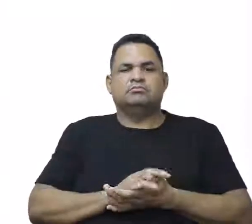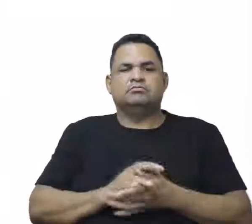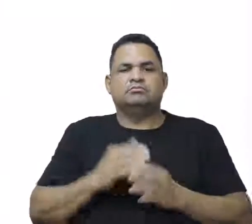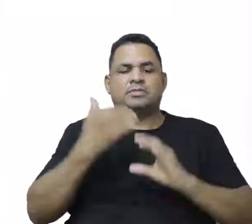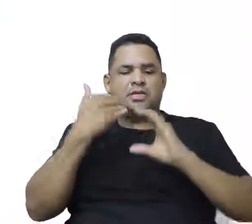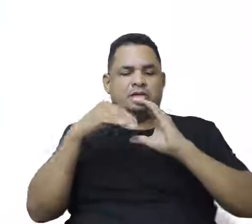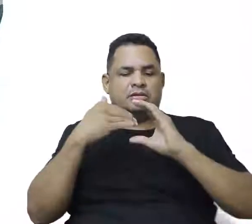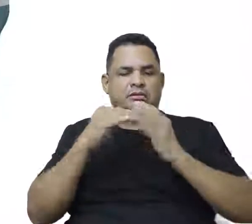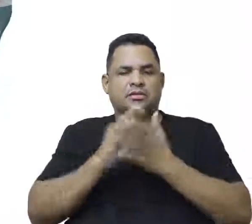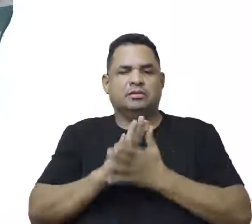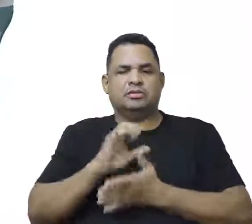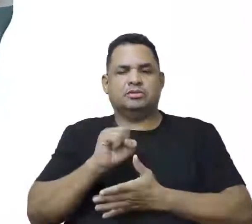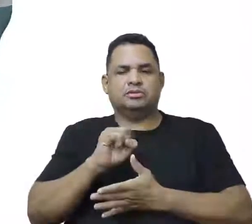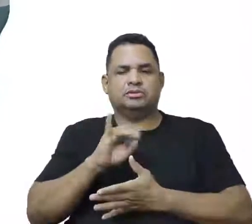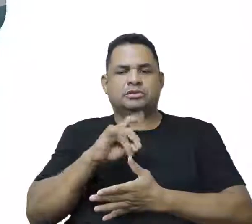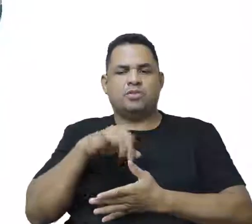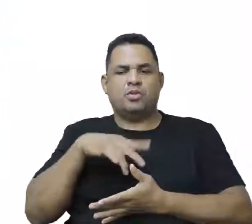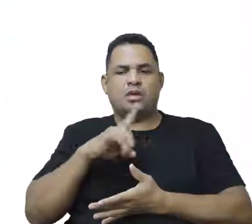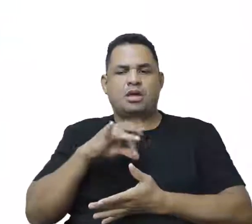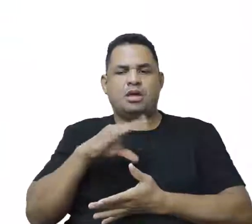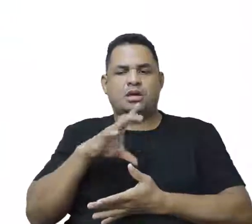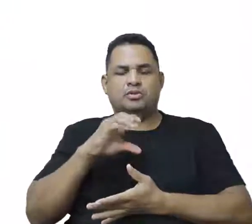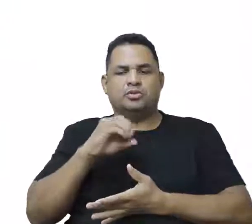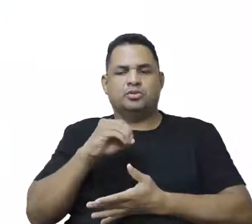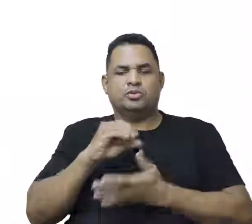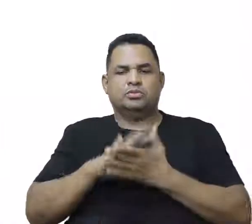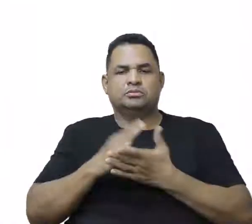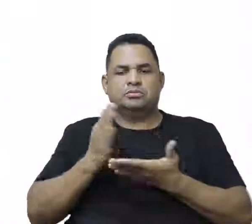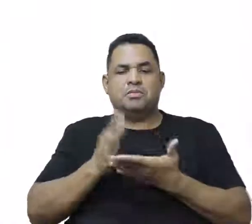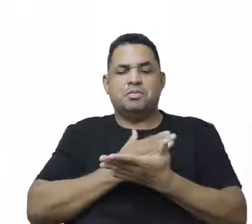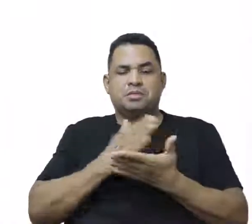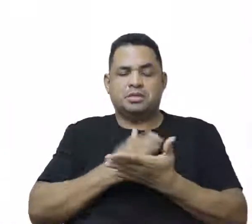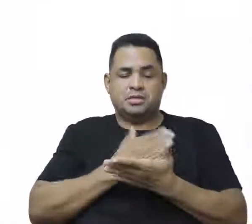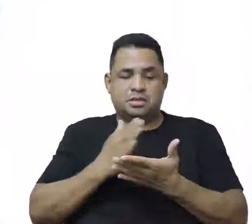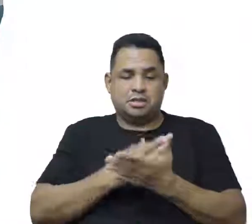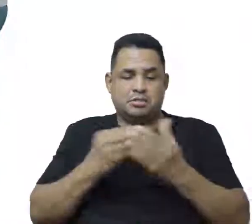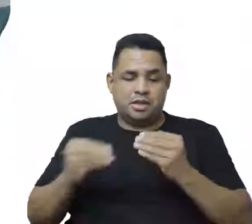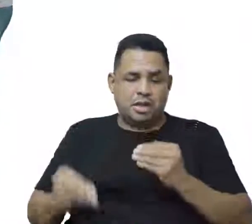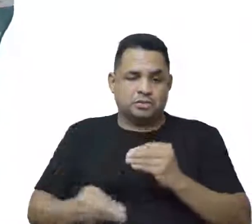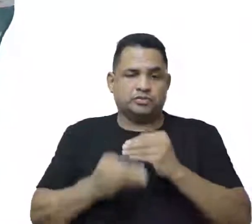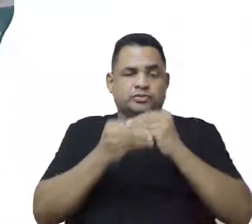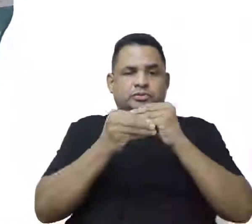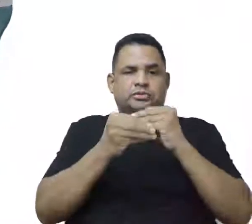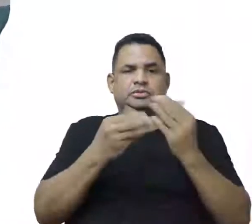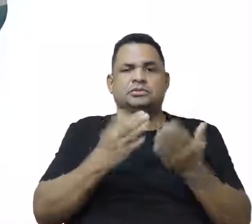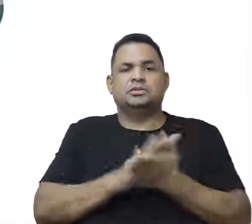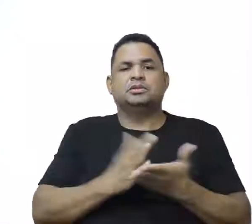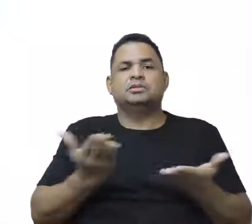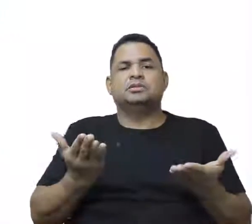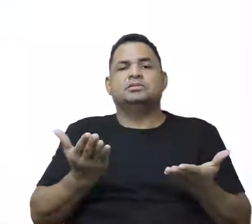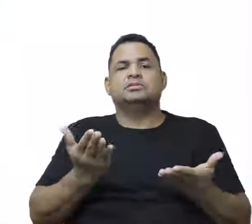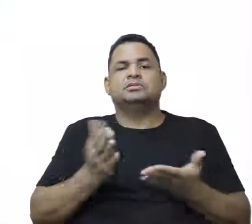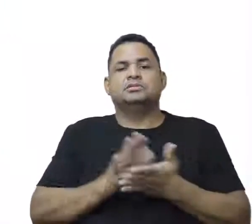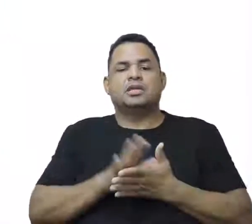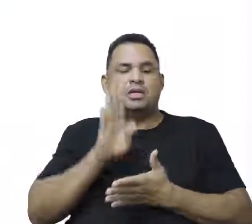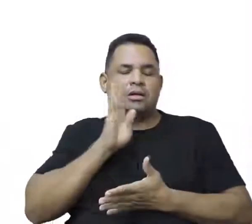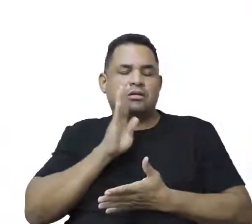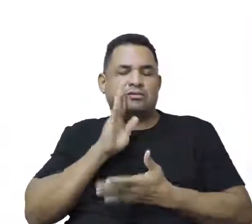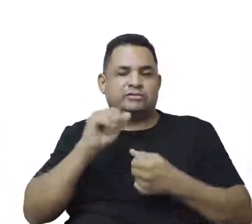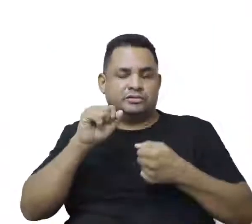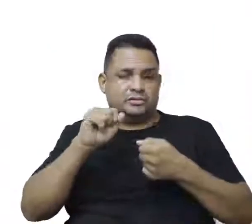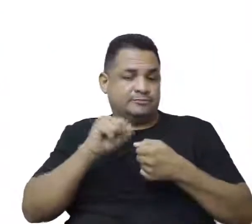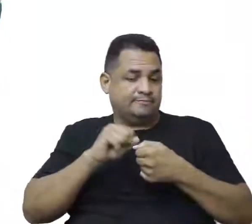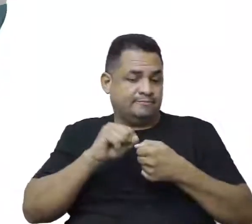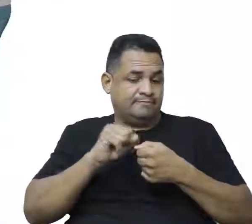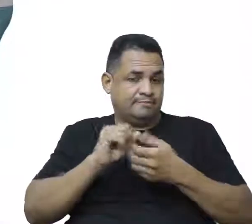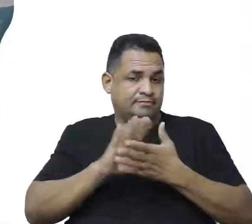mandando um simulado. O simulado ele é um material complementar. É legal que você faça. Você